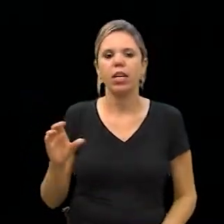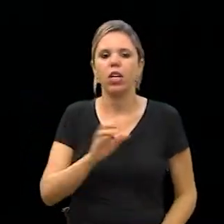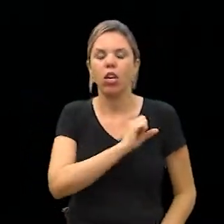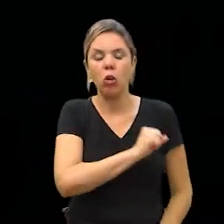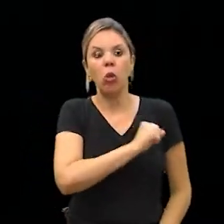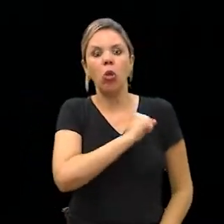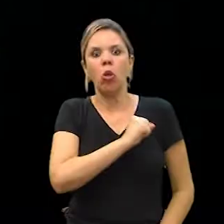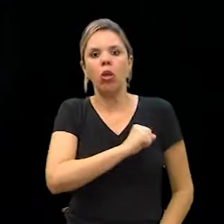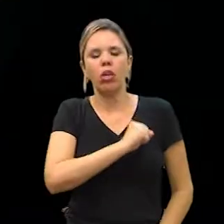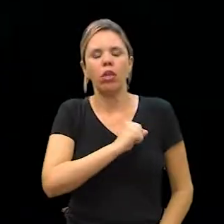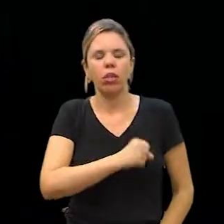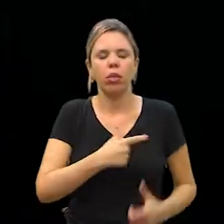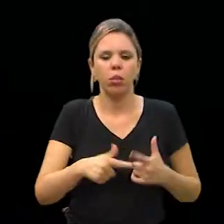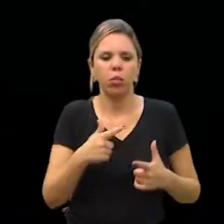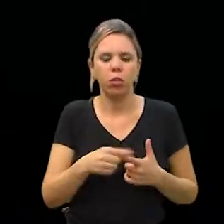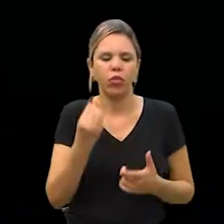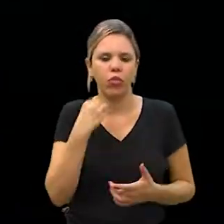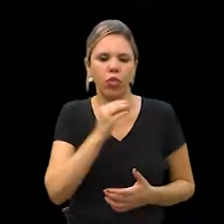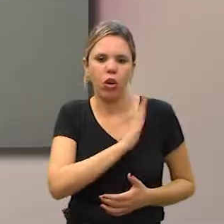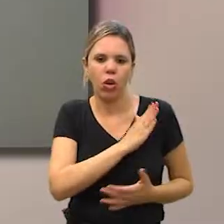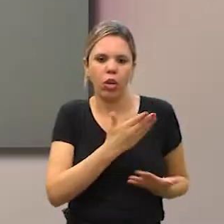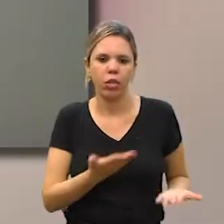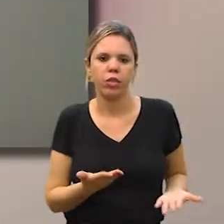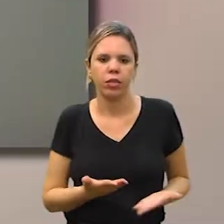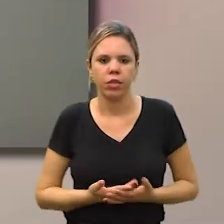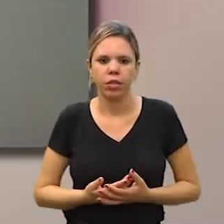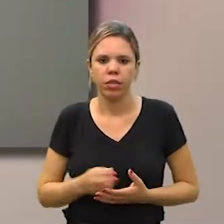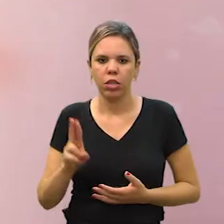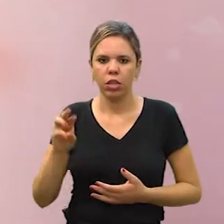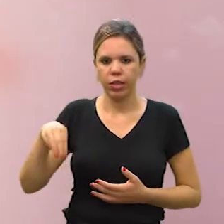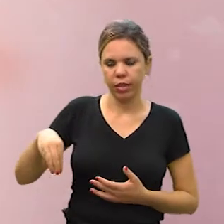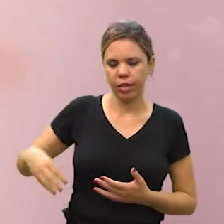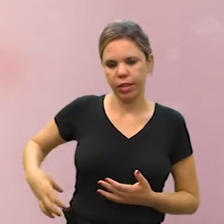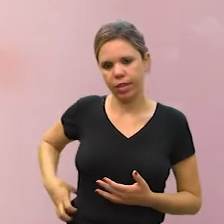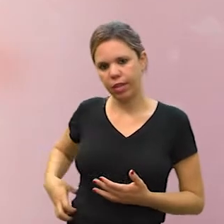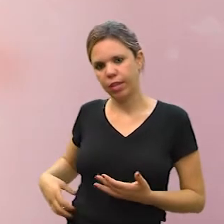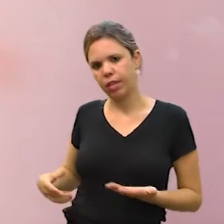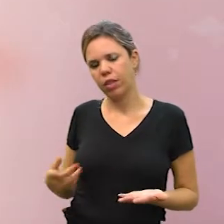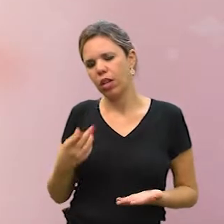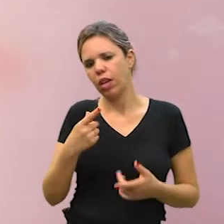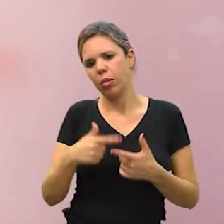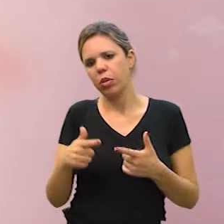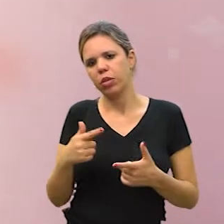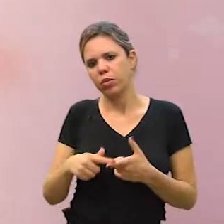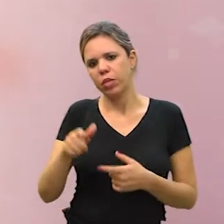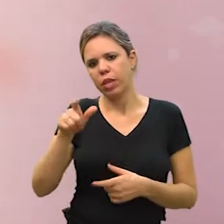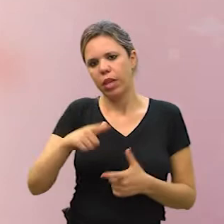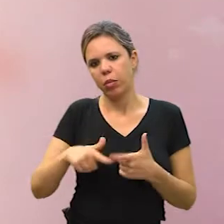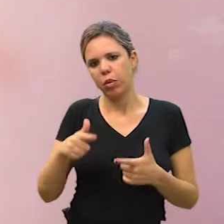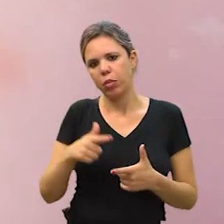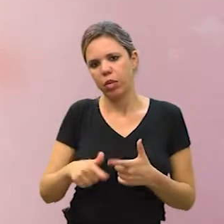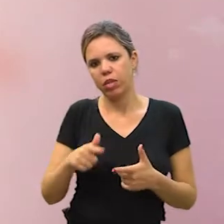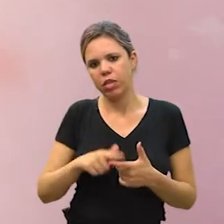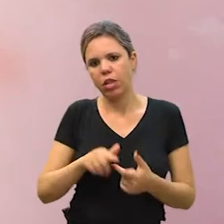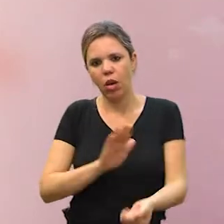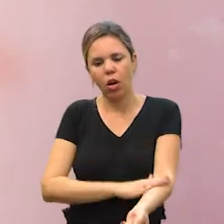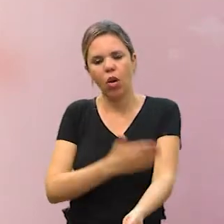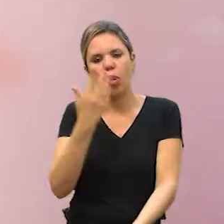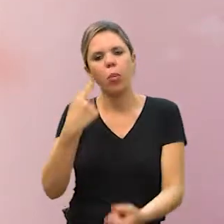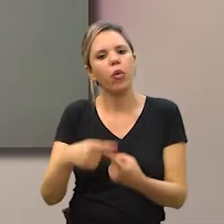a insuficiência dos corações do coração perdão e dos rins o que que leva a pessoa ter a